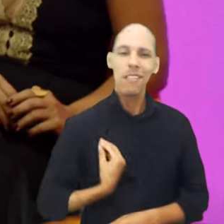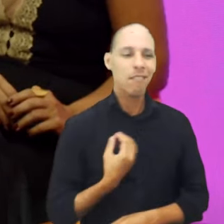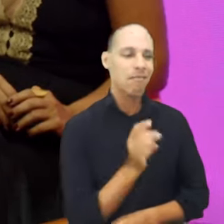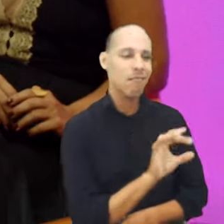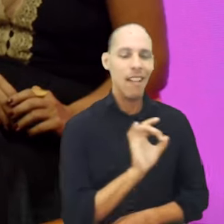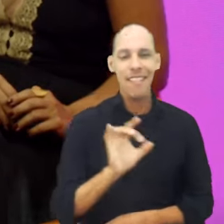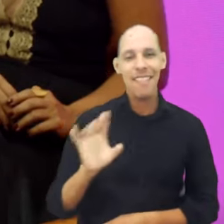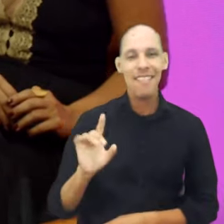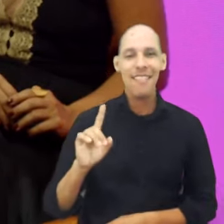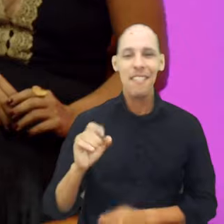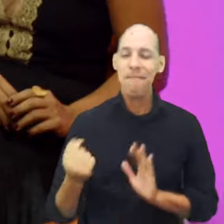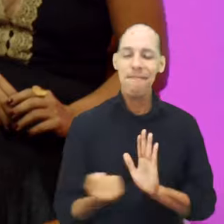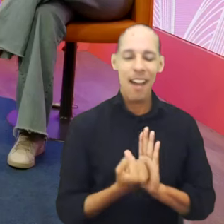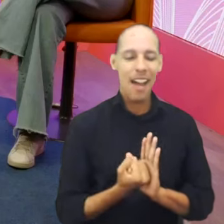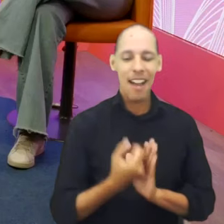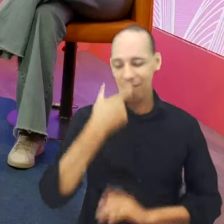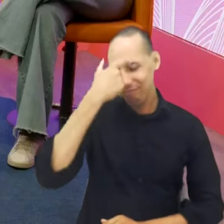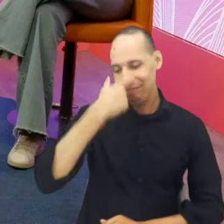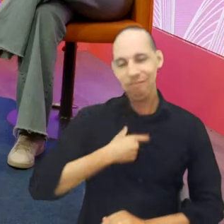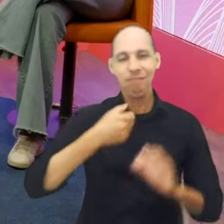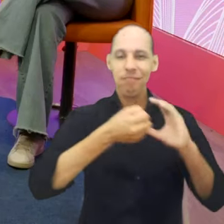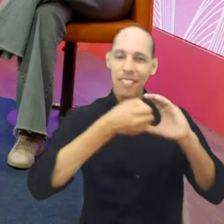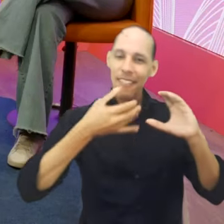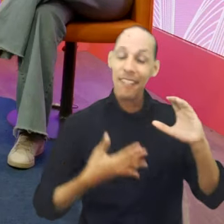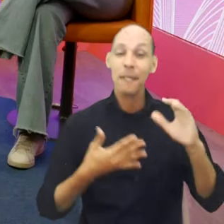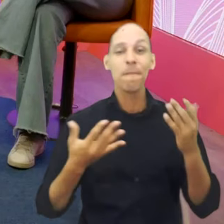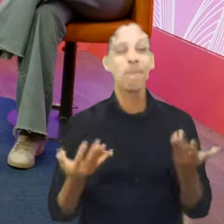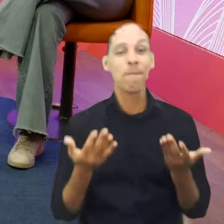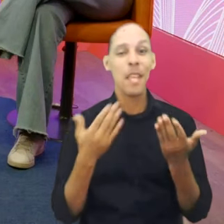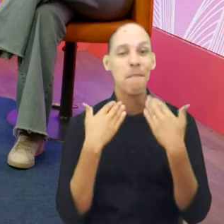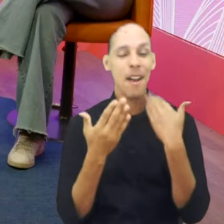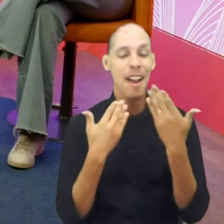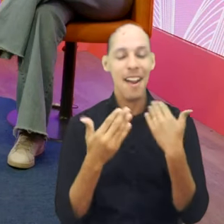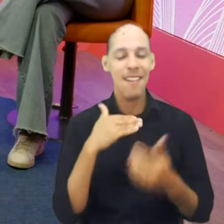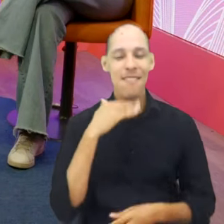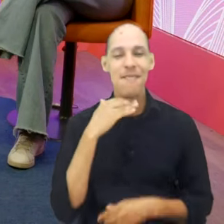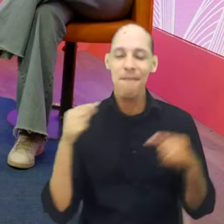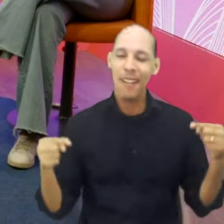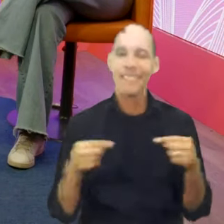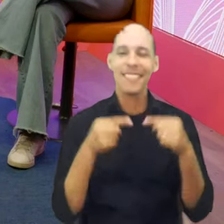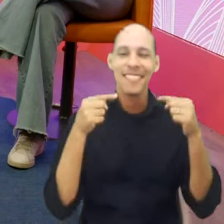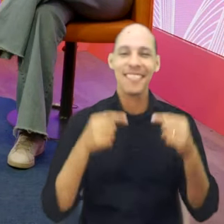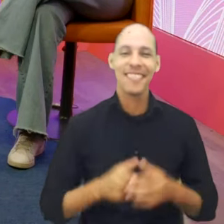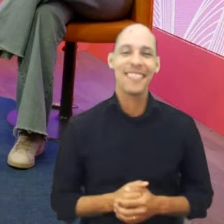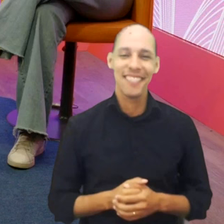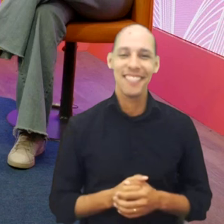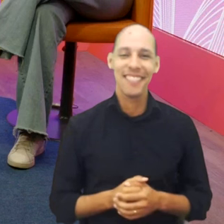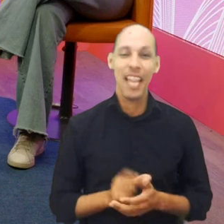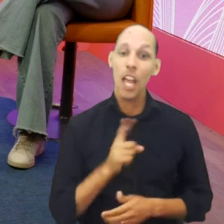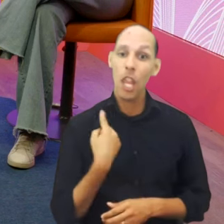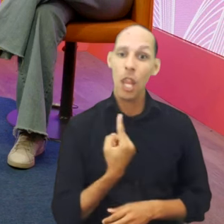nós, com os nossos marcadores, com as nossas características. E esse bate-papo é sobre isso. Quando a gente estava,